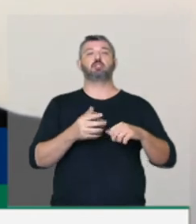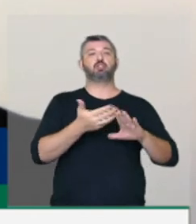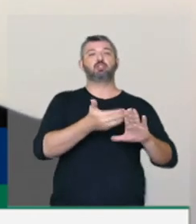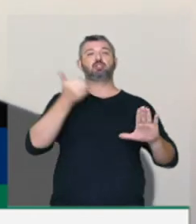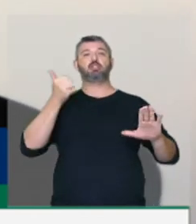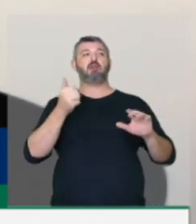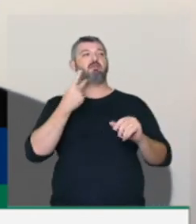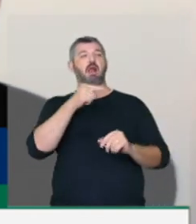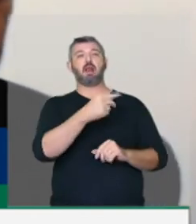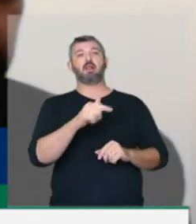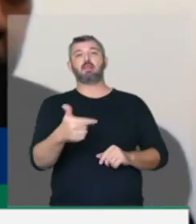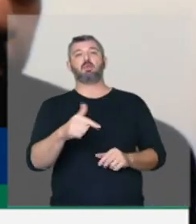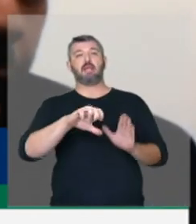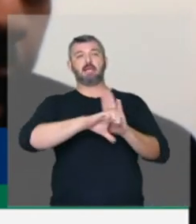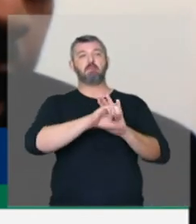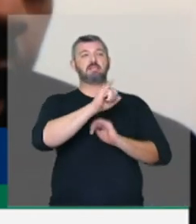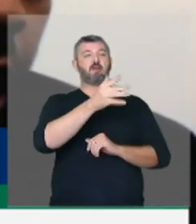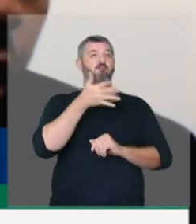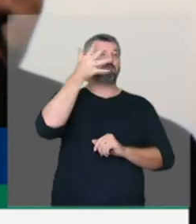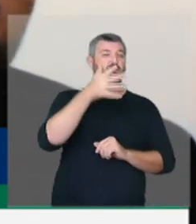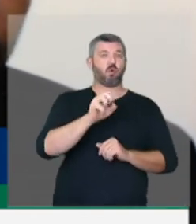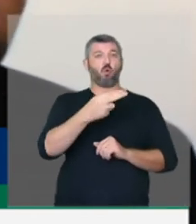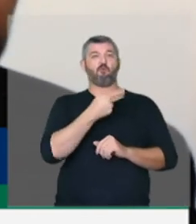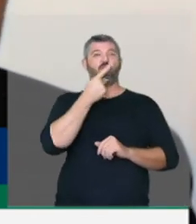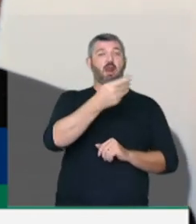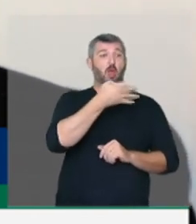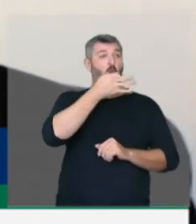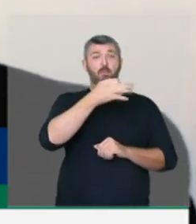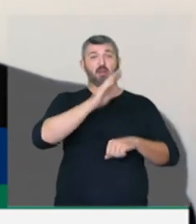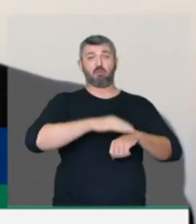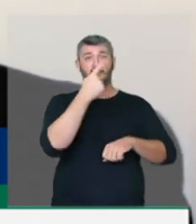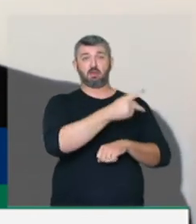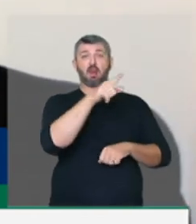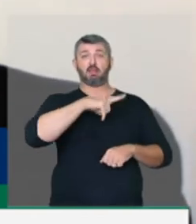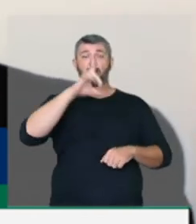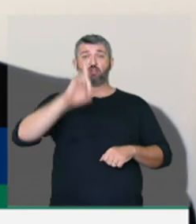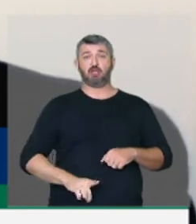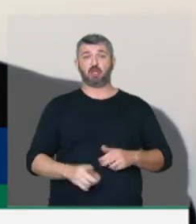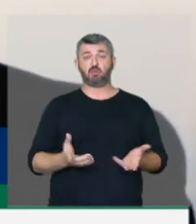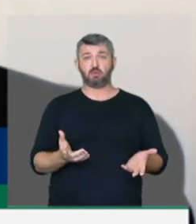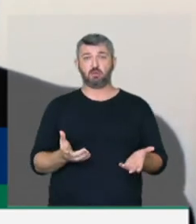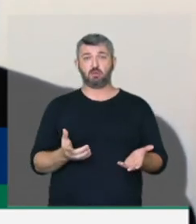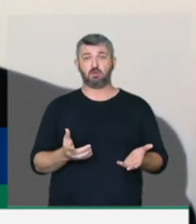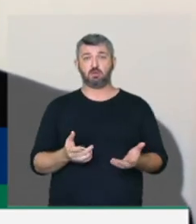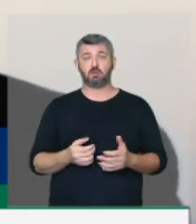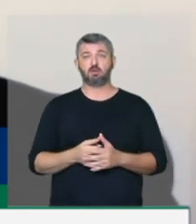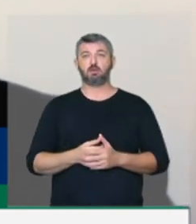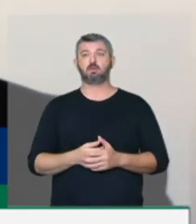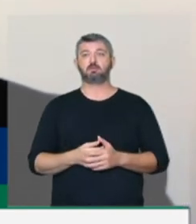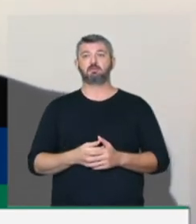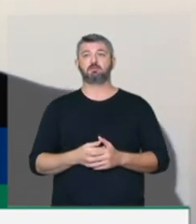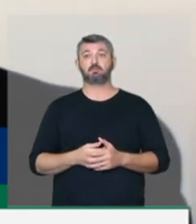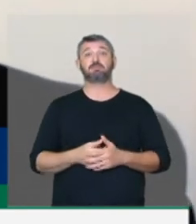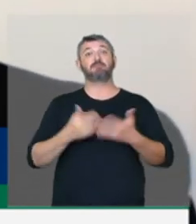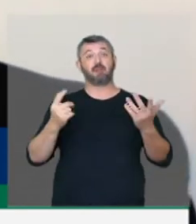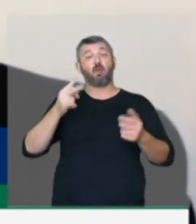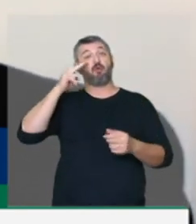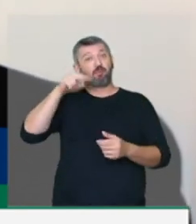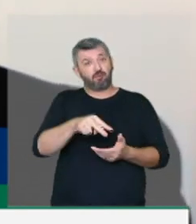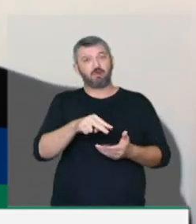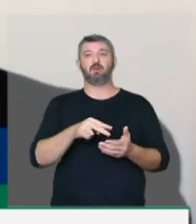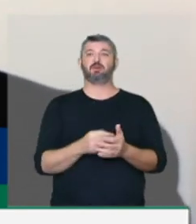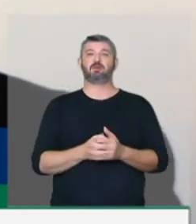crime. Fecho aspas. O texto anterior ele é categórico e suficiente para que se verifique a